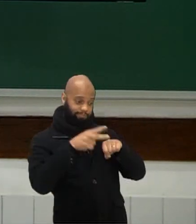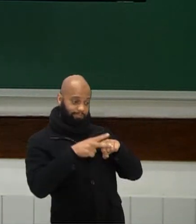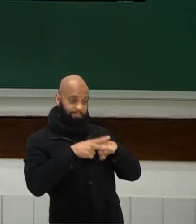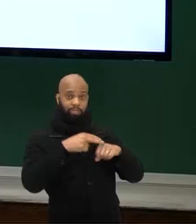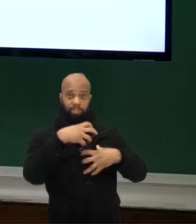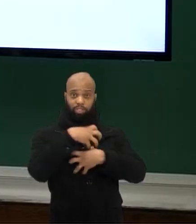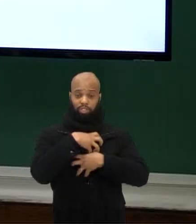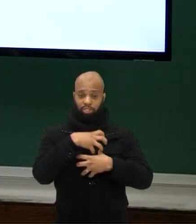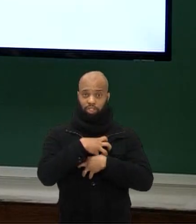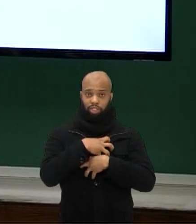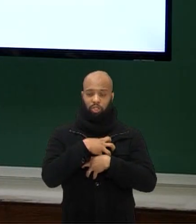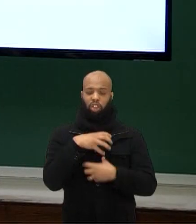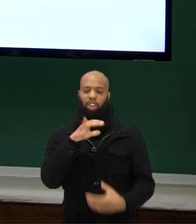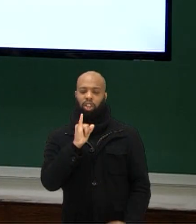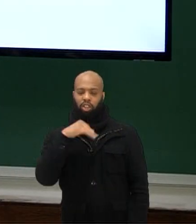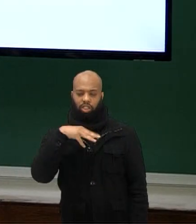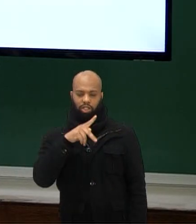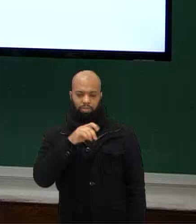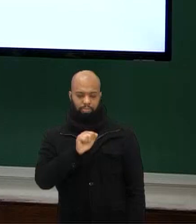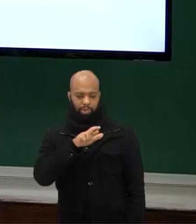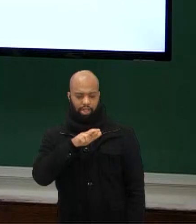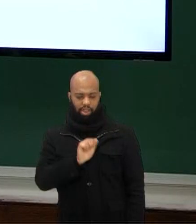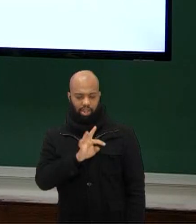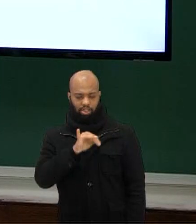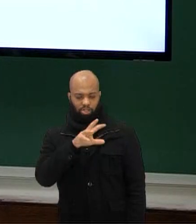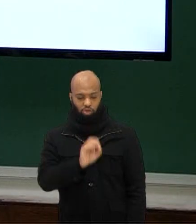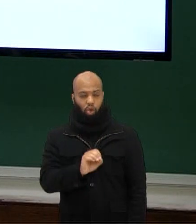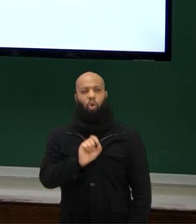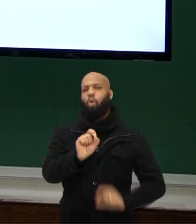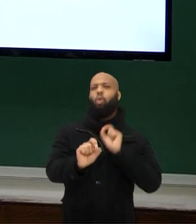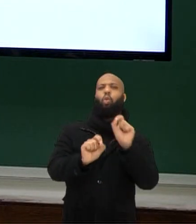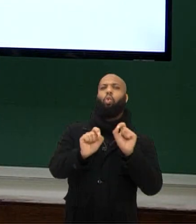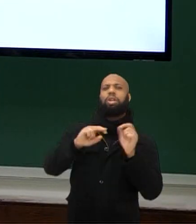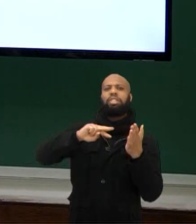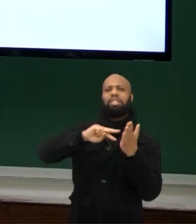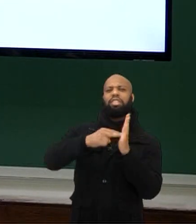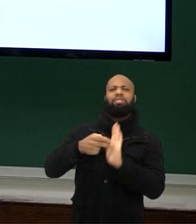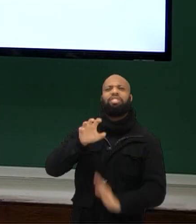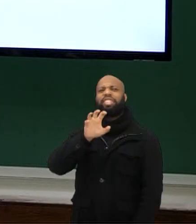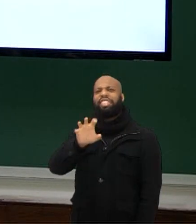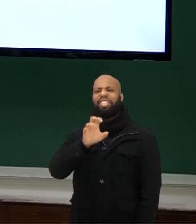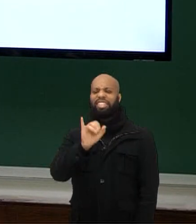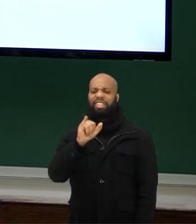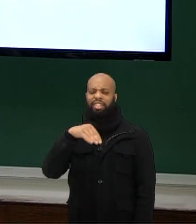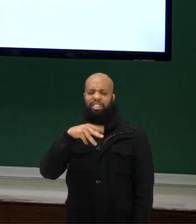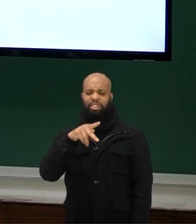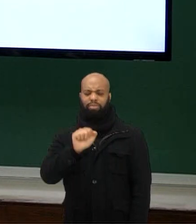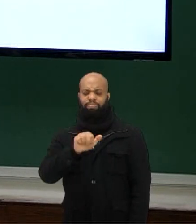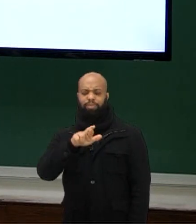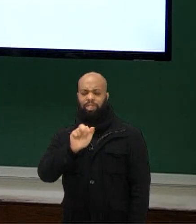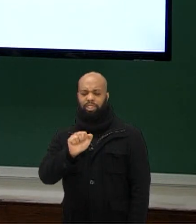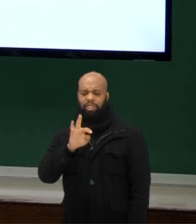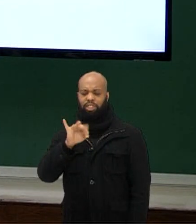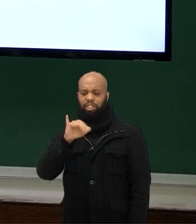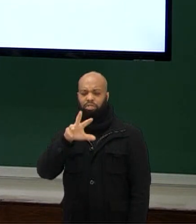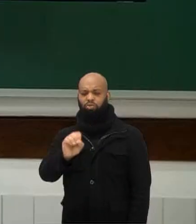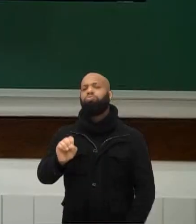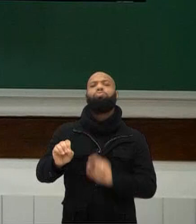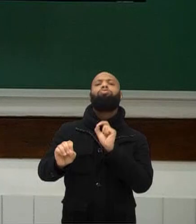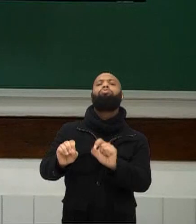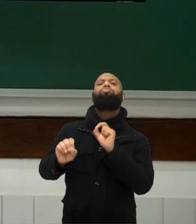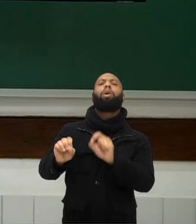no modo imperativo? Só para vocês lembrarem, caso vocês não lembrem aí o que é o